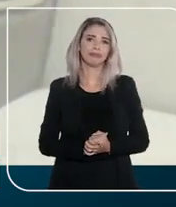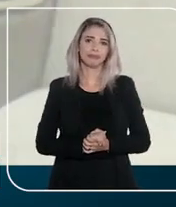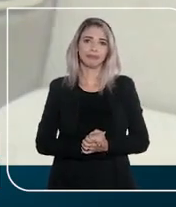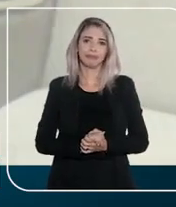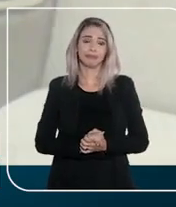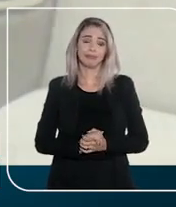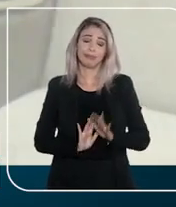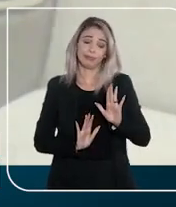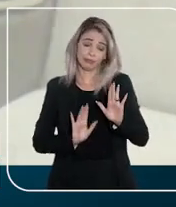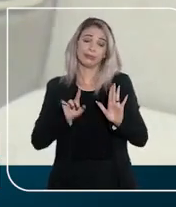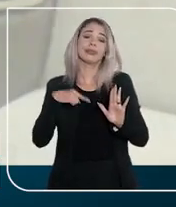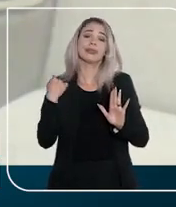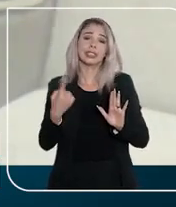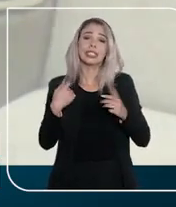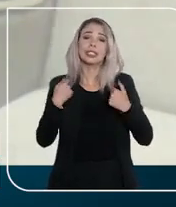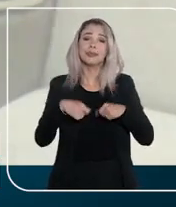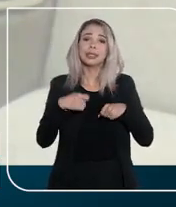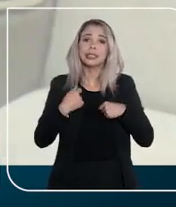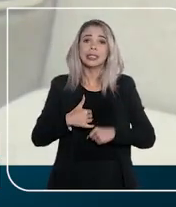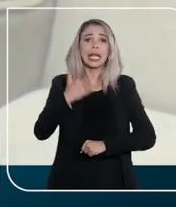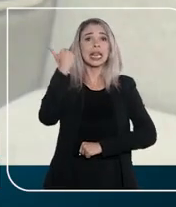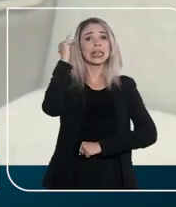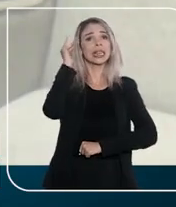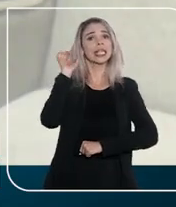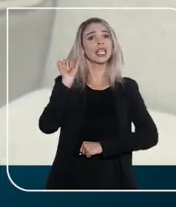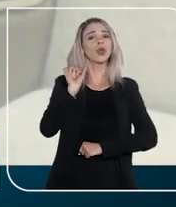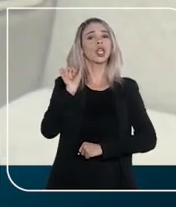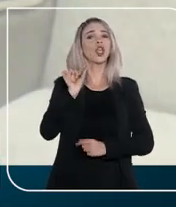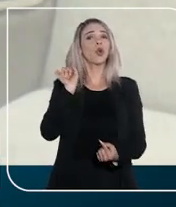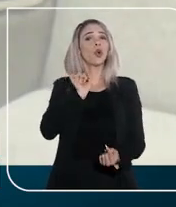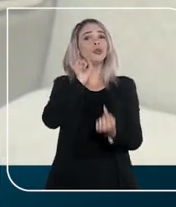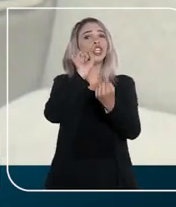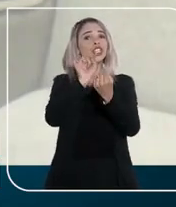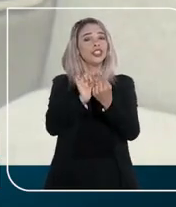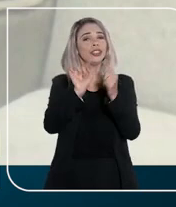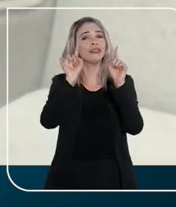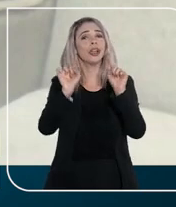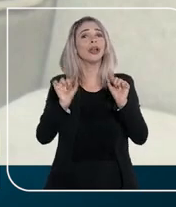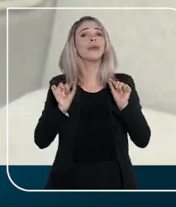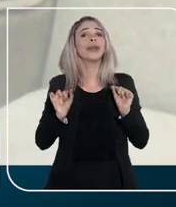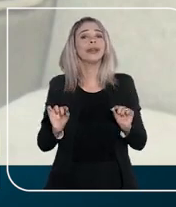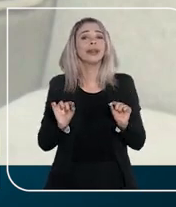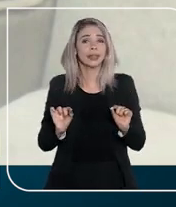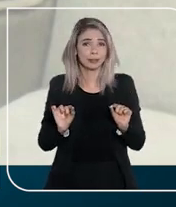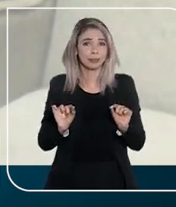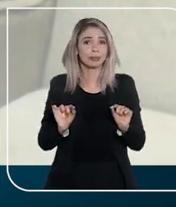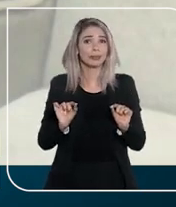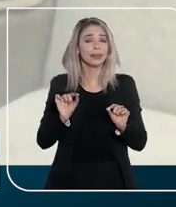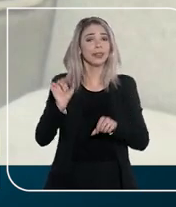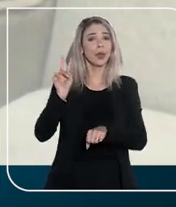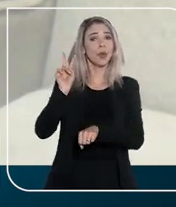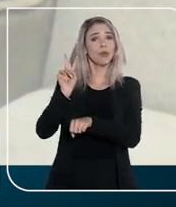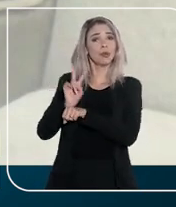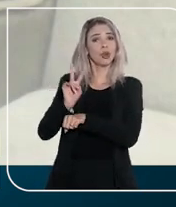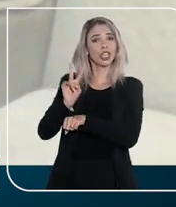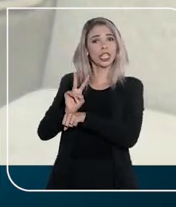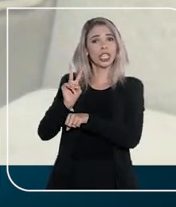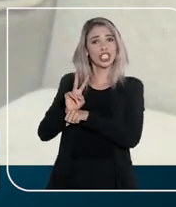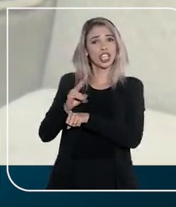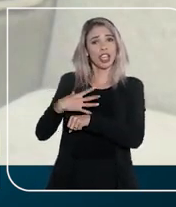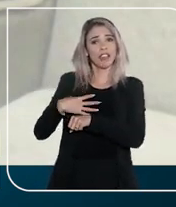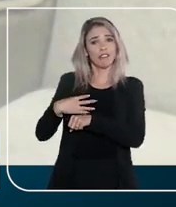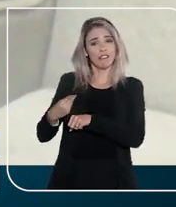que a gente tem que entender que, em primeiro lugar, o objetivo aí do legislador é proteger a